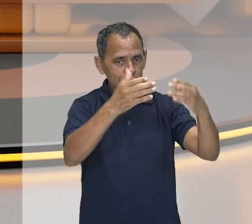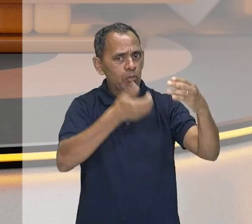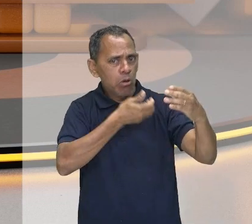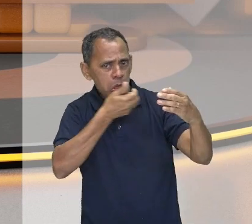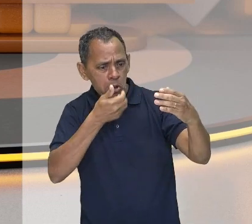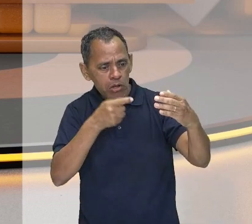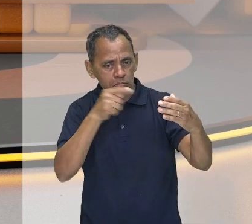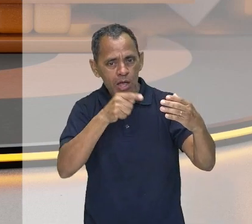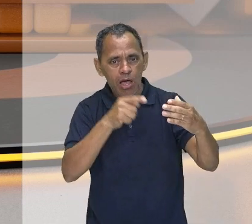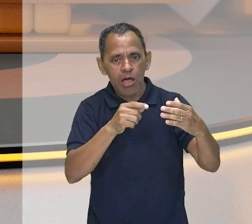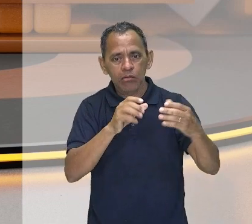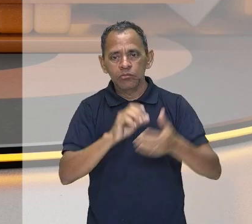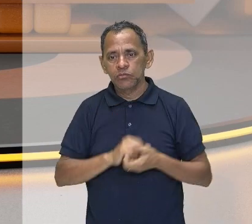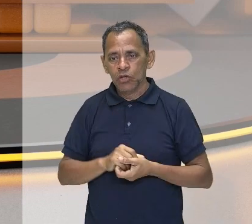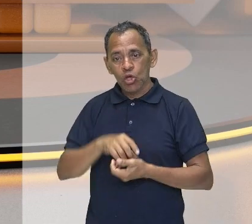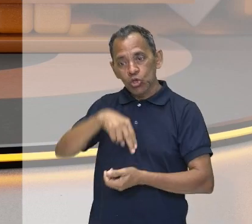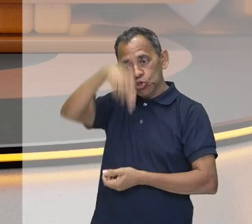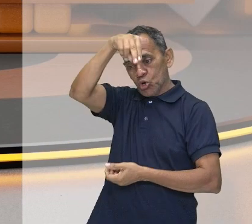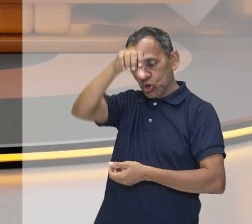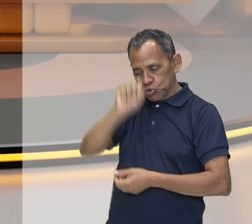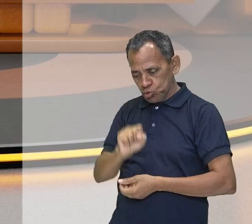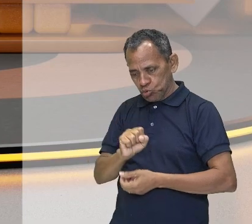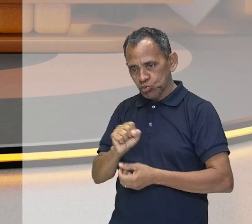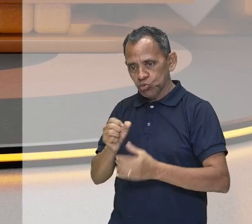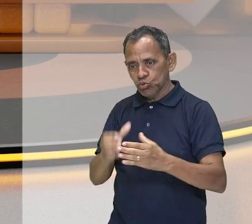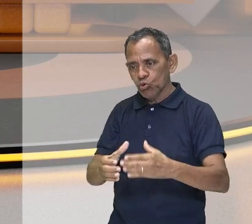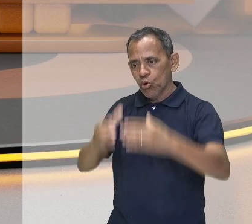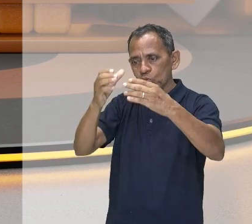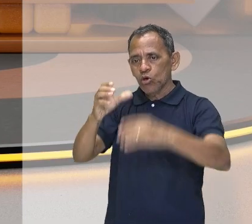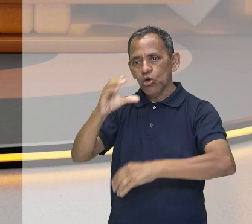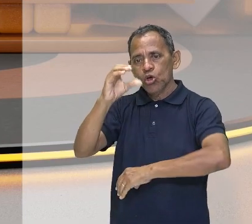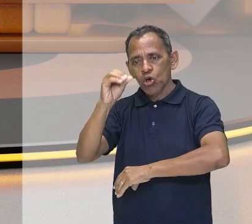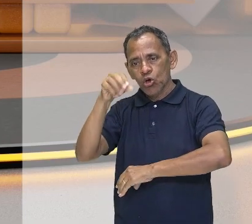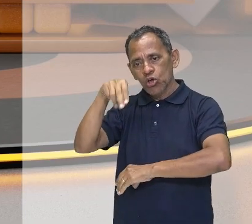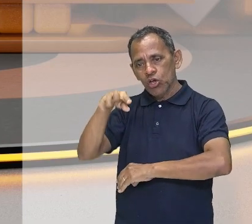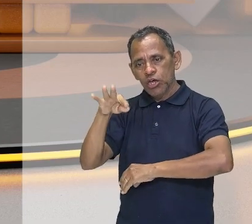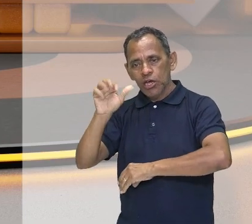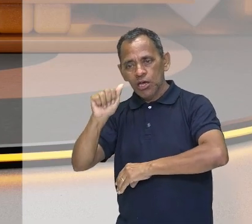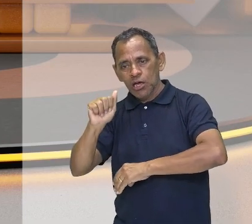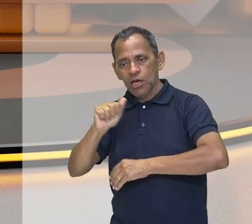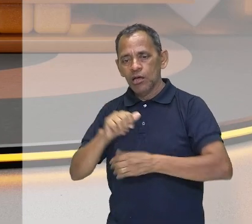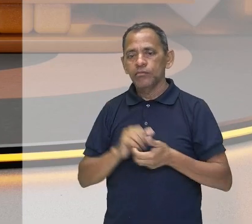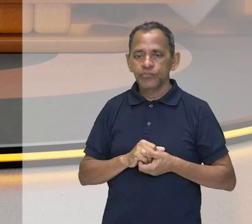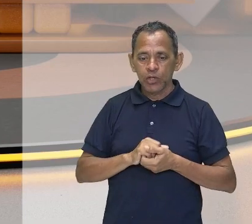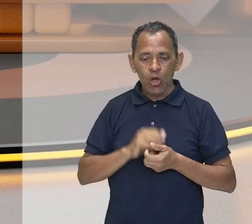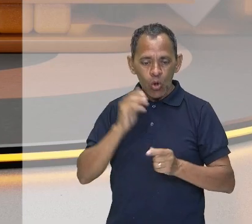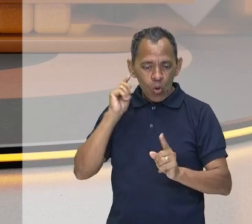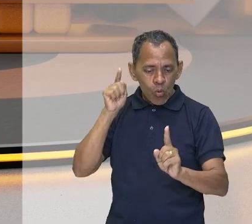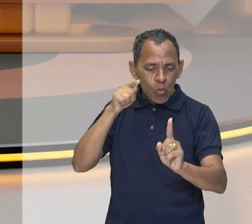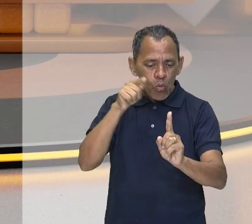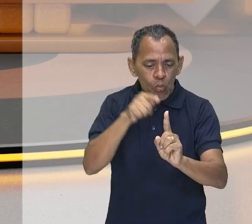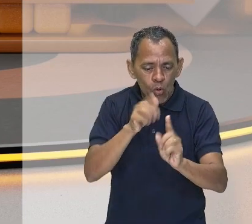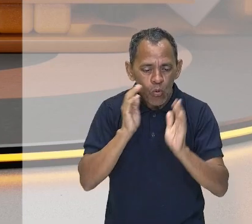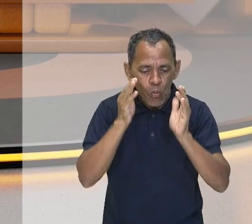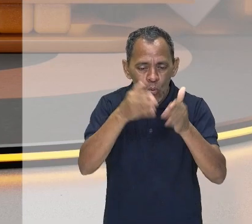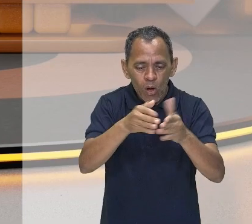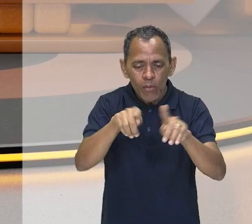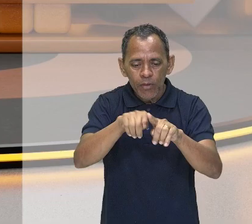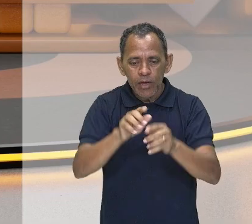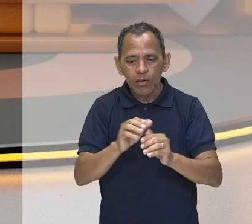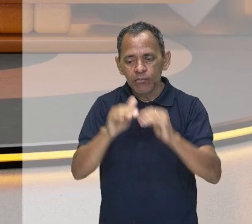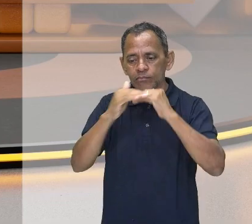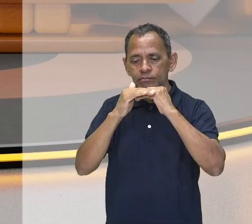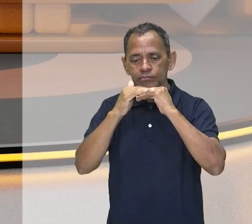da Terra, norte ou sul, eu escolho a projeção cônica. Se eu quero representar um ponto específico do planeta, eu escolho a projeção